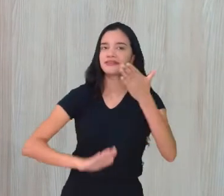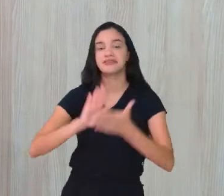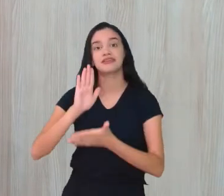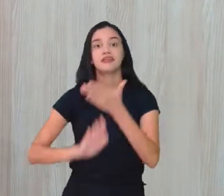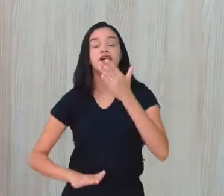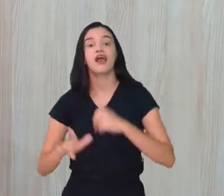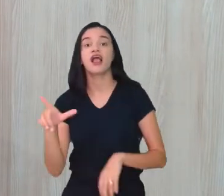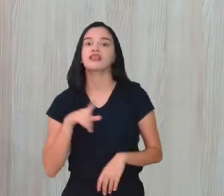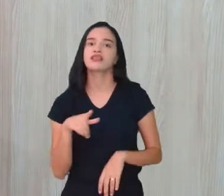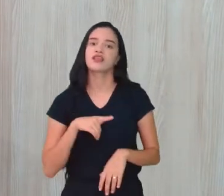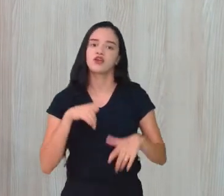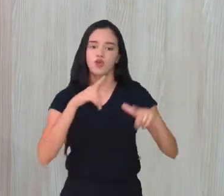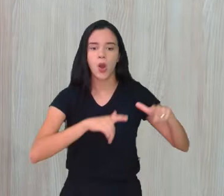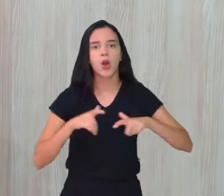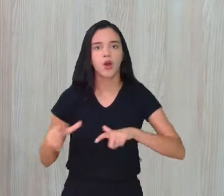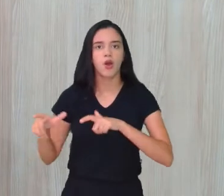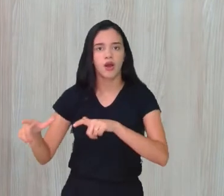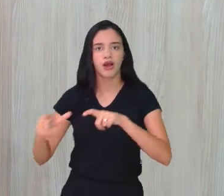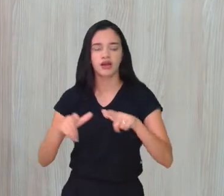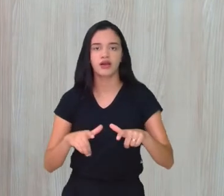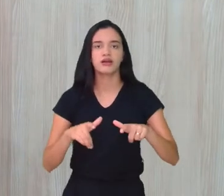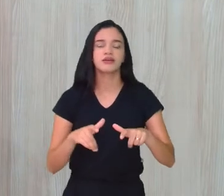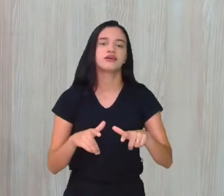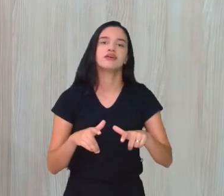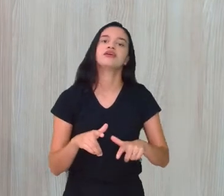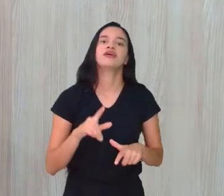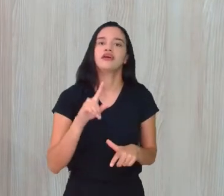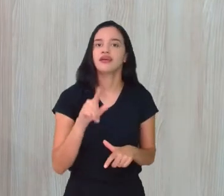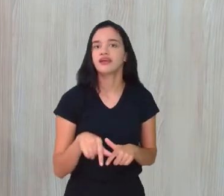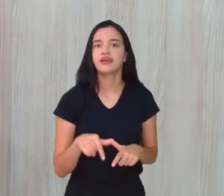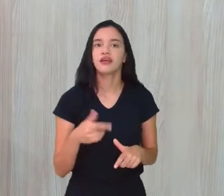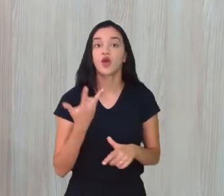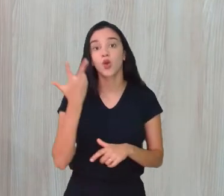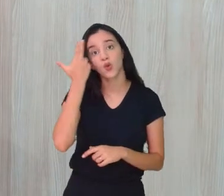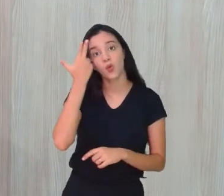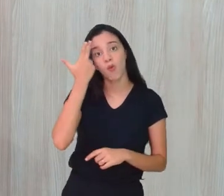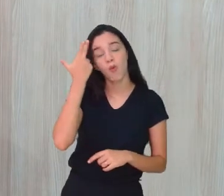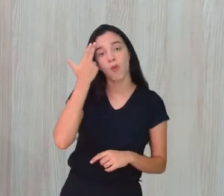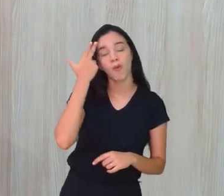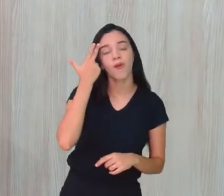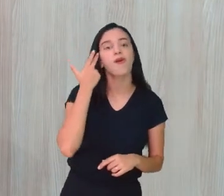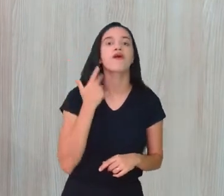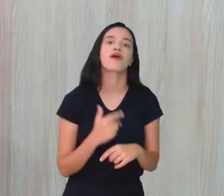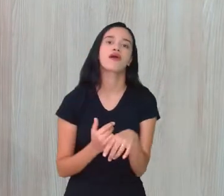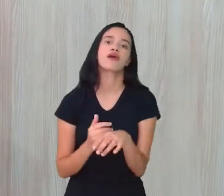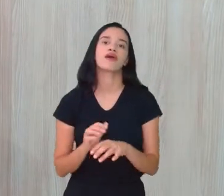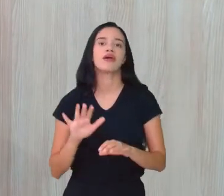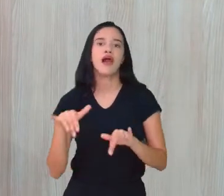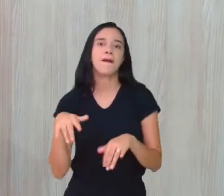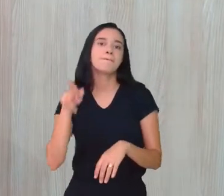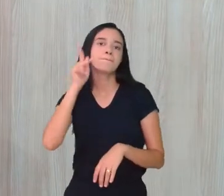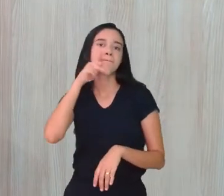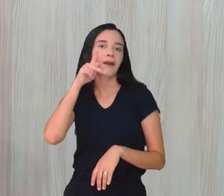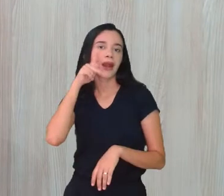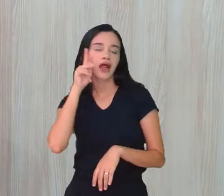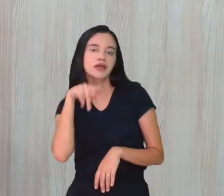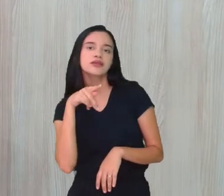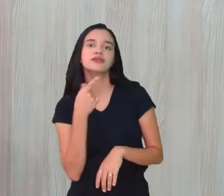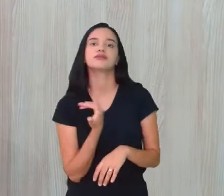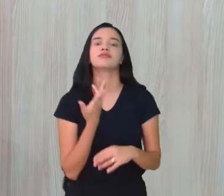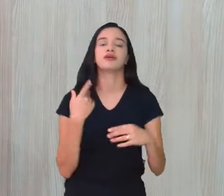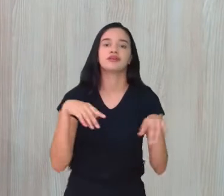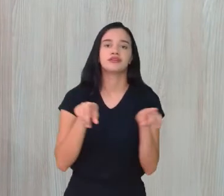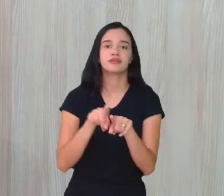tem os destinos que eu faço, né? Que são mais comuns, né? Paraíba,